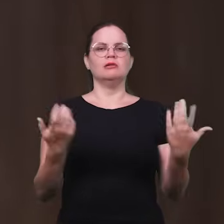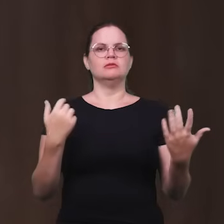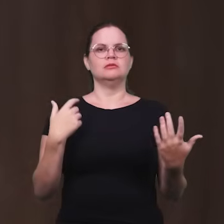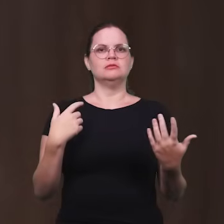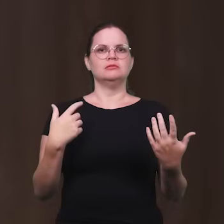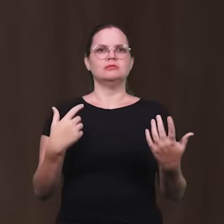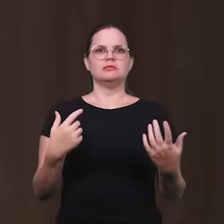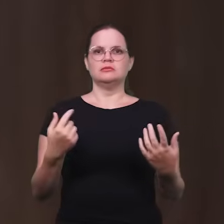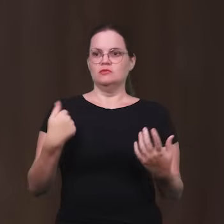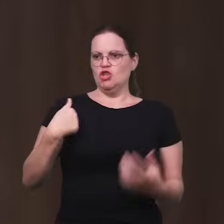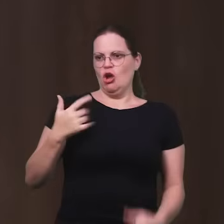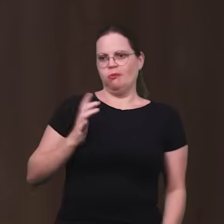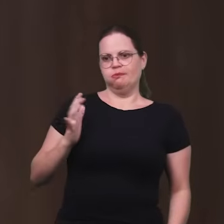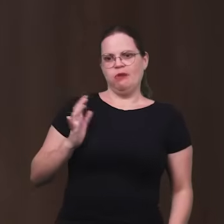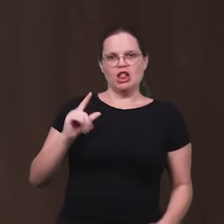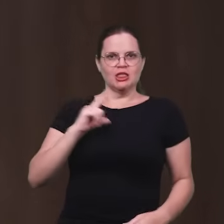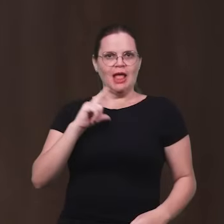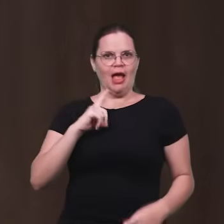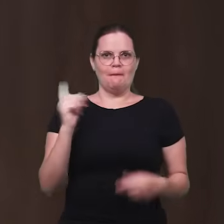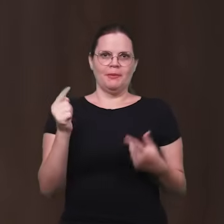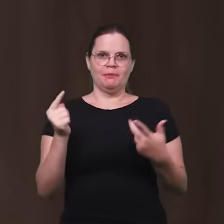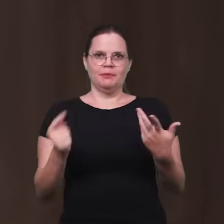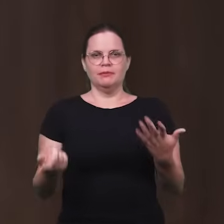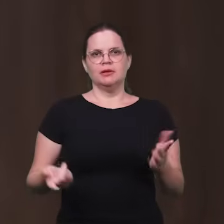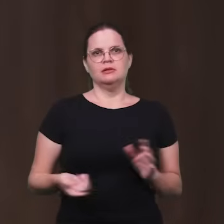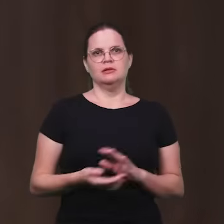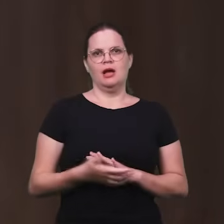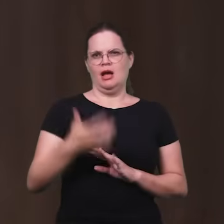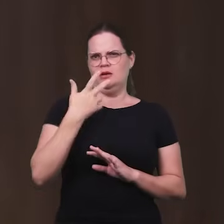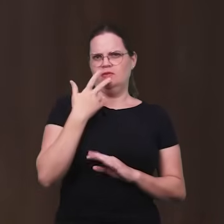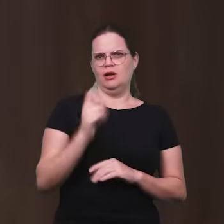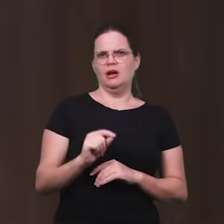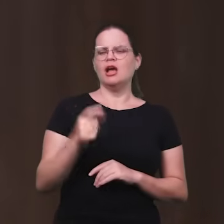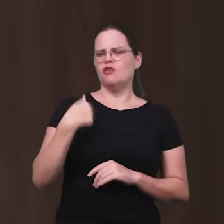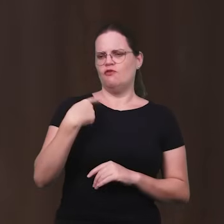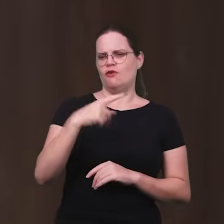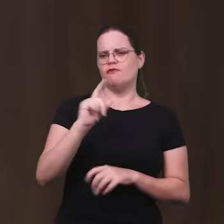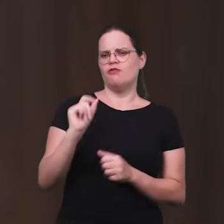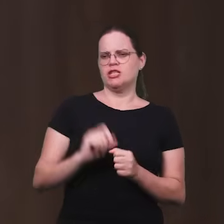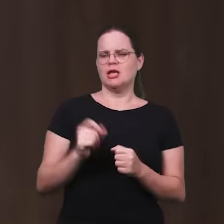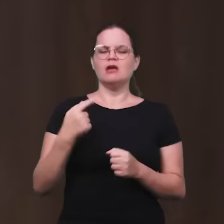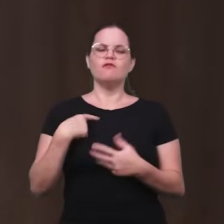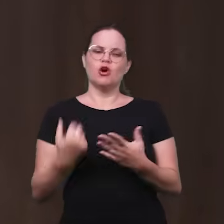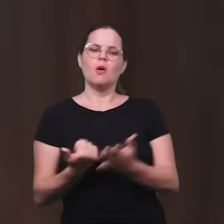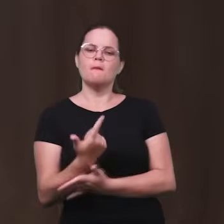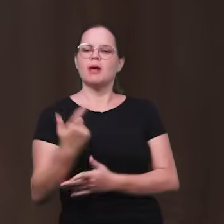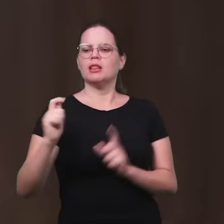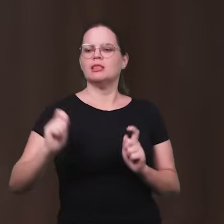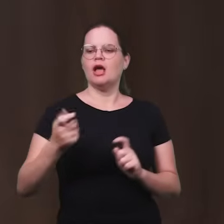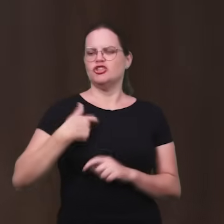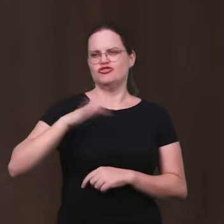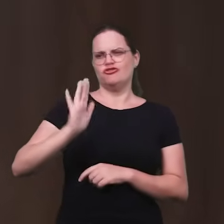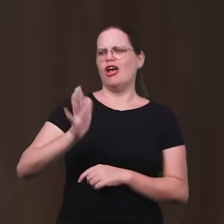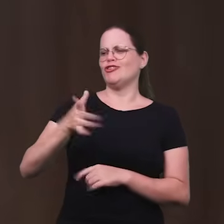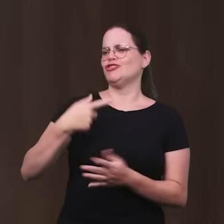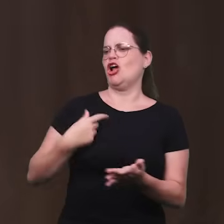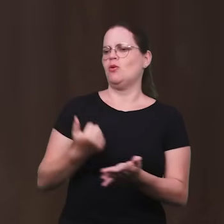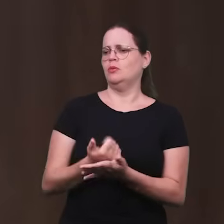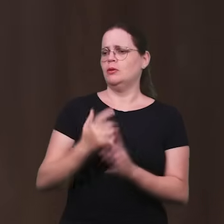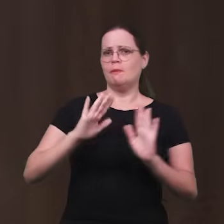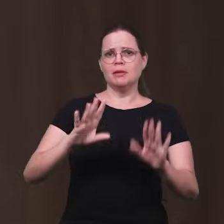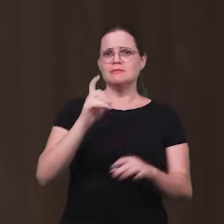certa coisa, ou que não pode fazer certa coisa, aí fala que vai poder fazer e que vai comprar, que já comprou e não